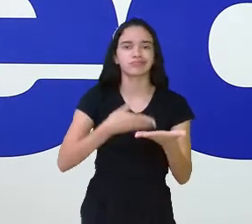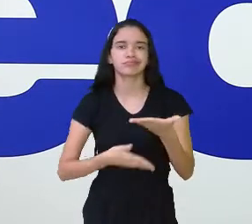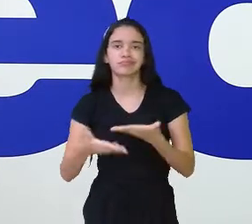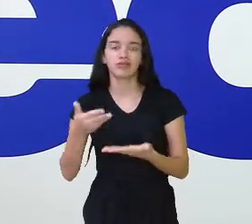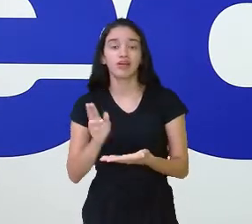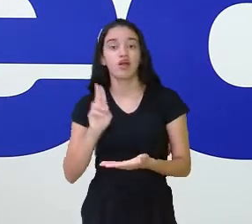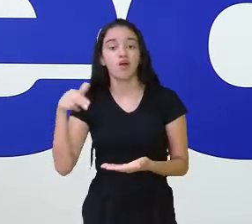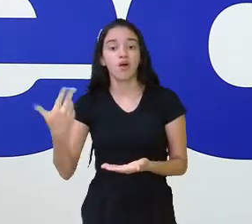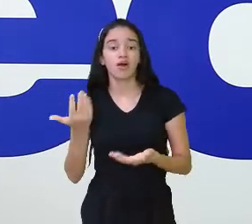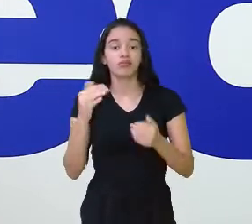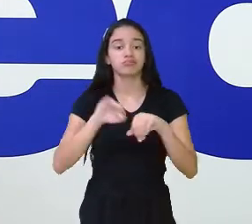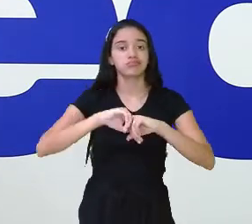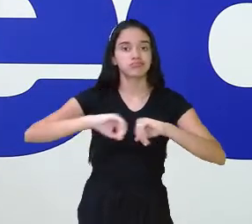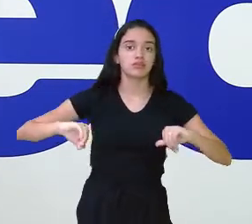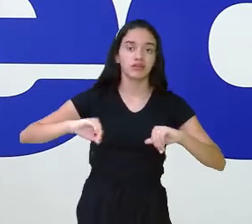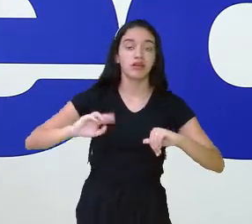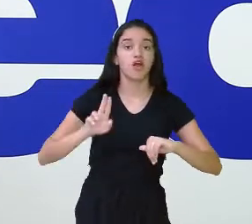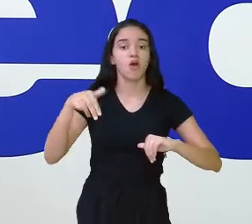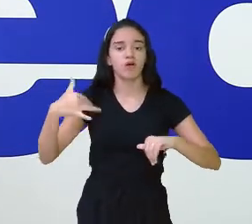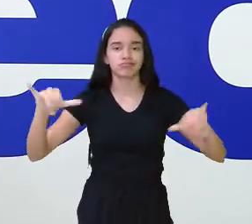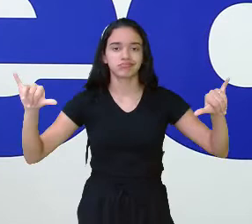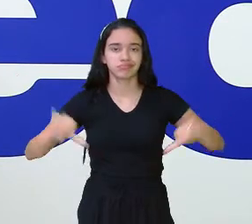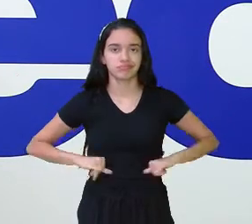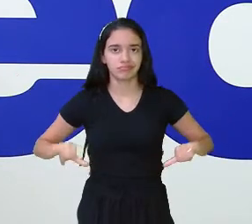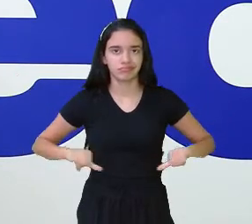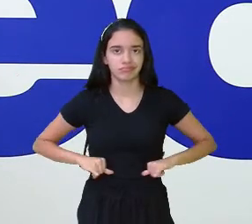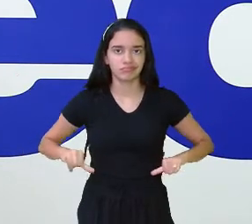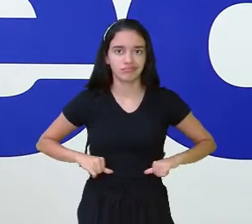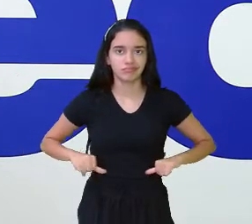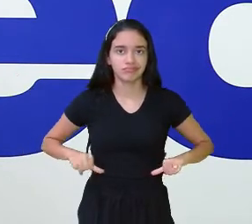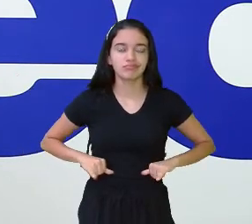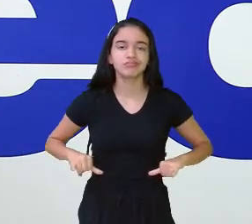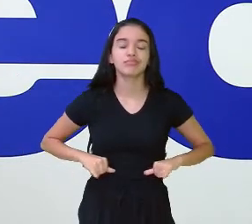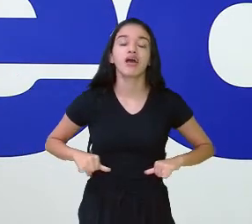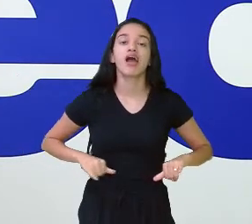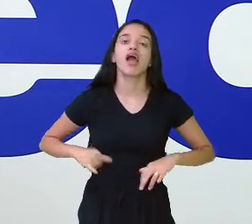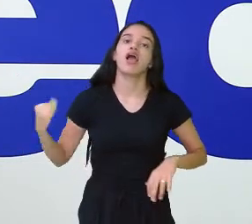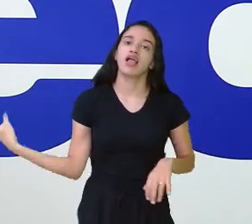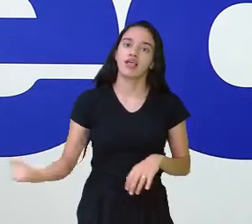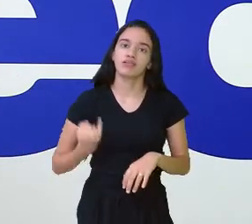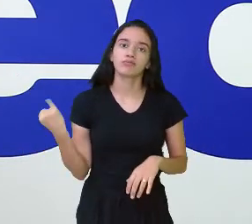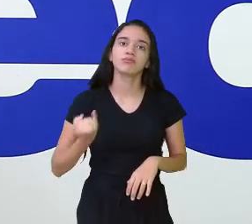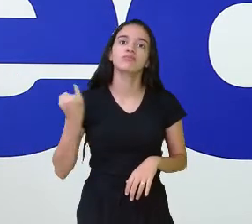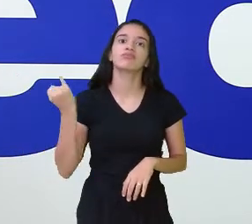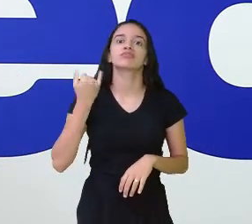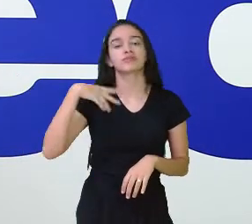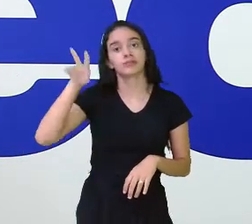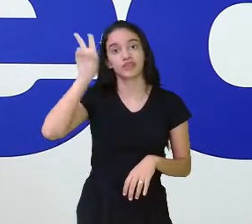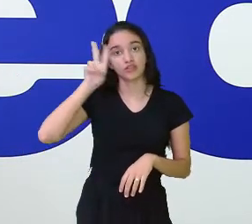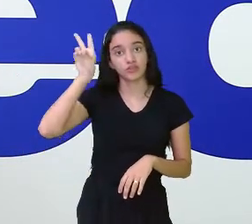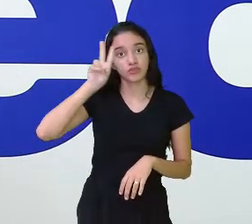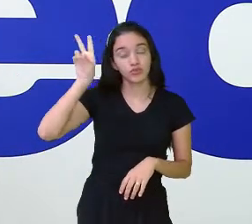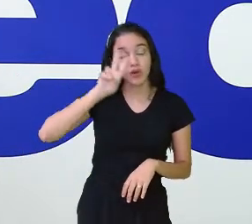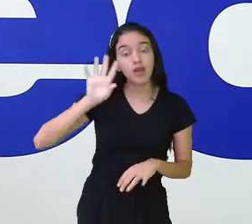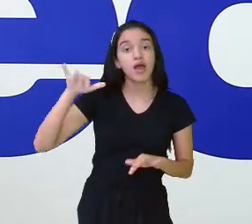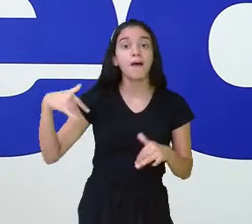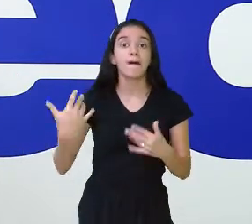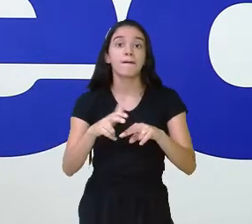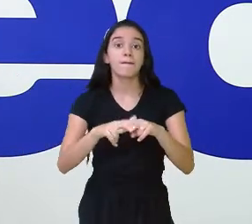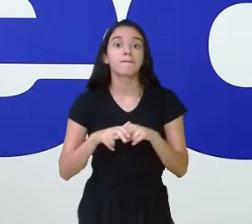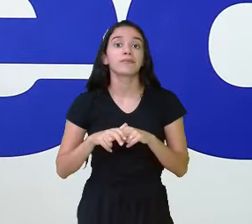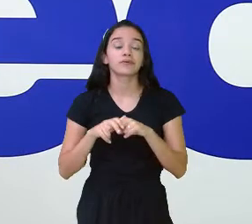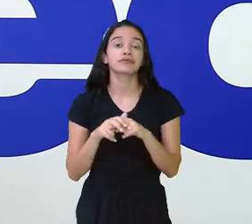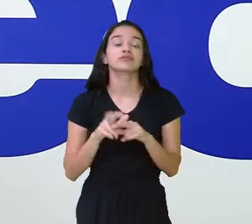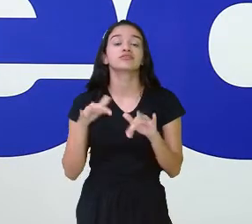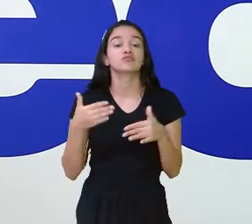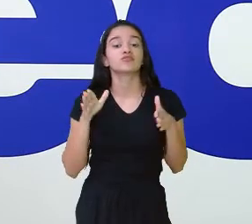ou da sua separação, ou do seu sofrimento, e é importante para a história. Então, por isso, só eles